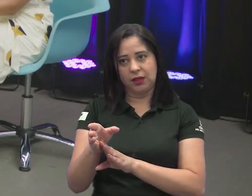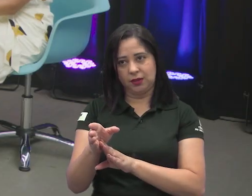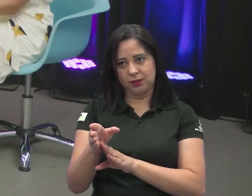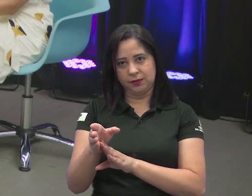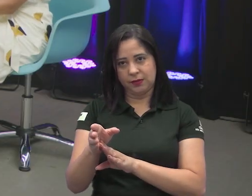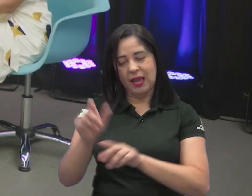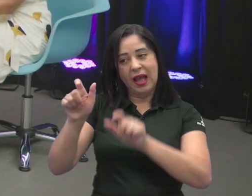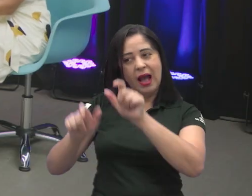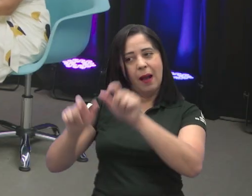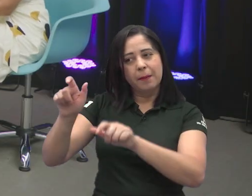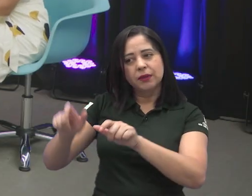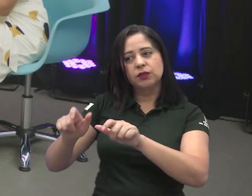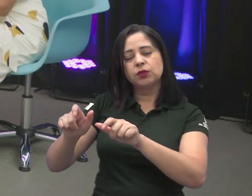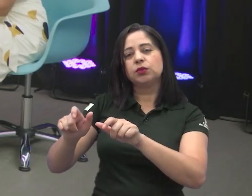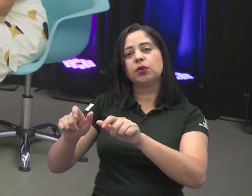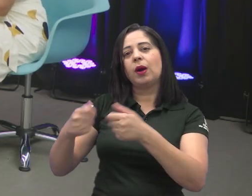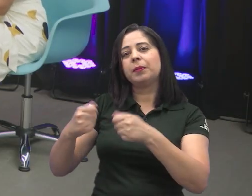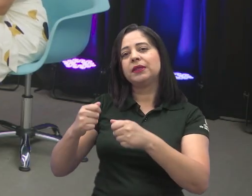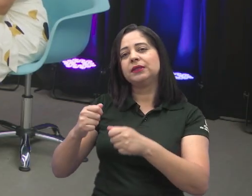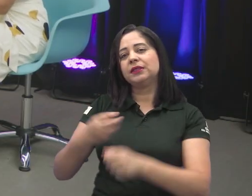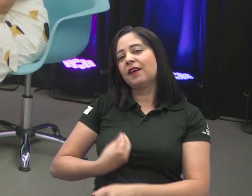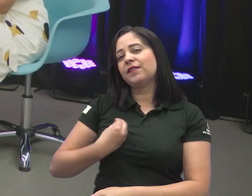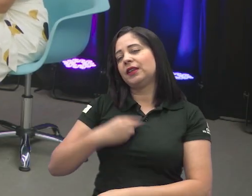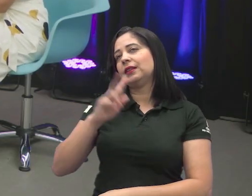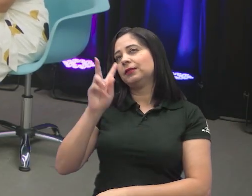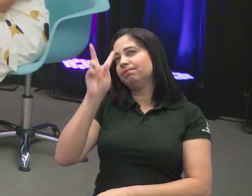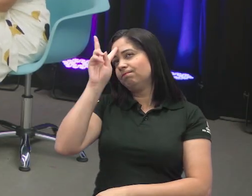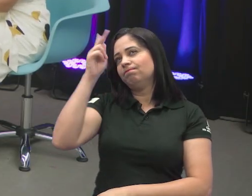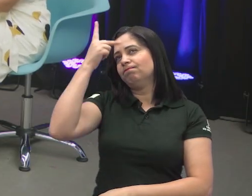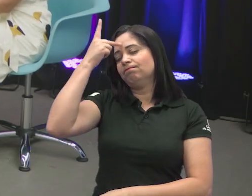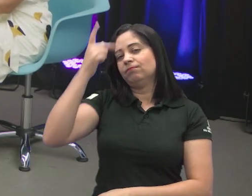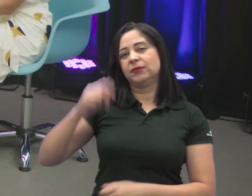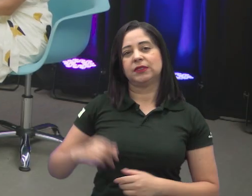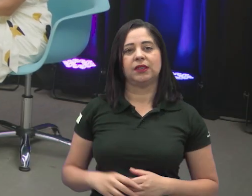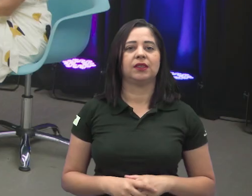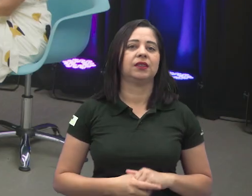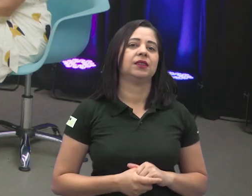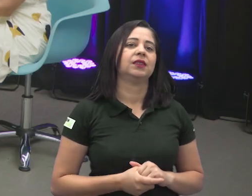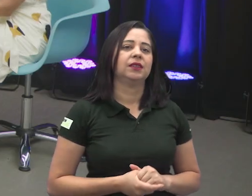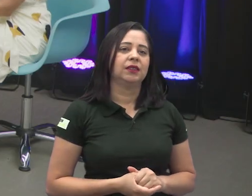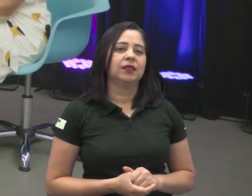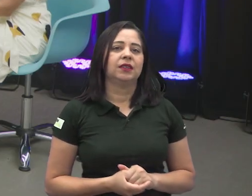quem precisa ressignificar uma dor familiar? Agora é um bate-papo com a família.